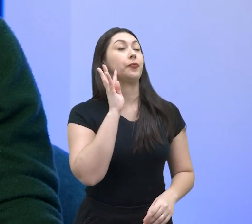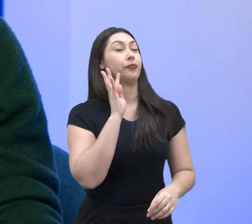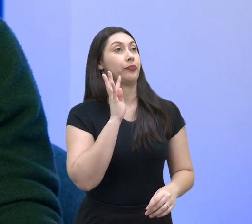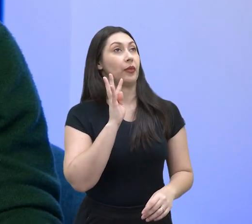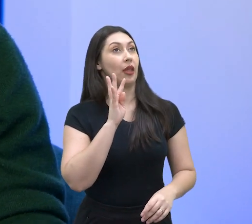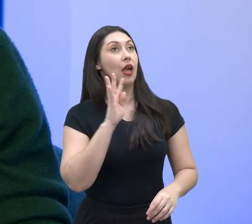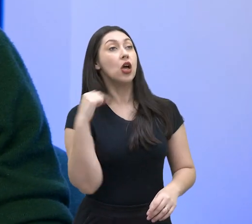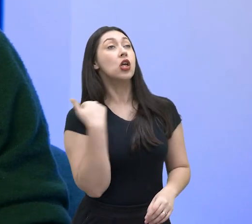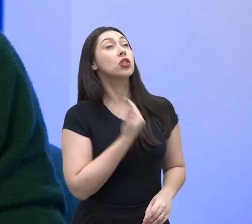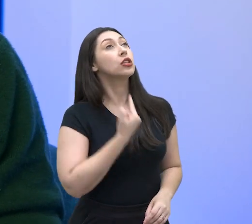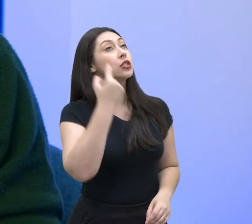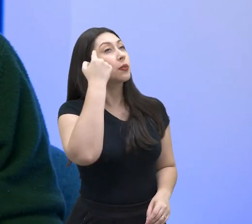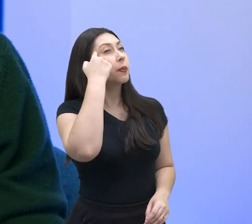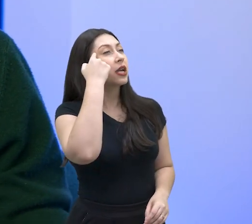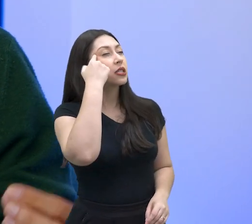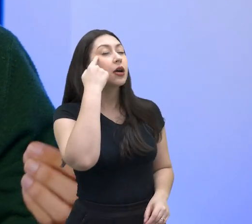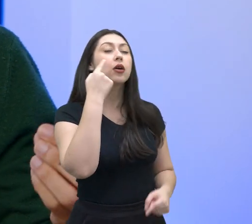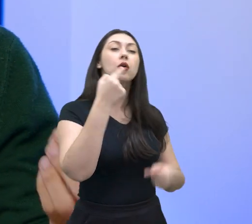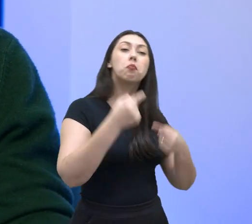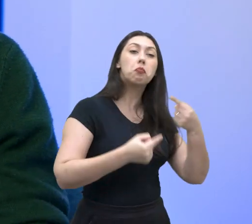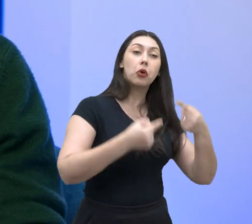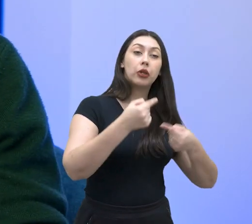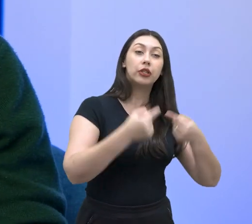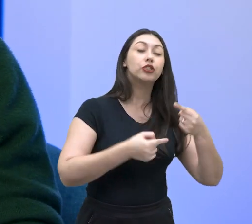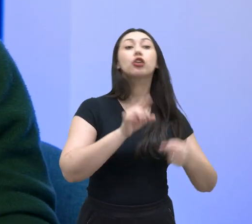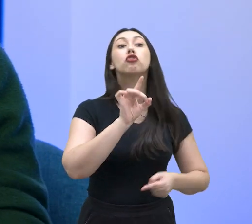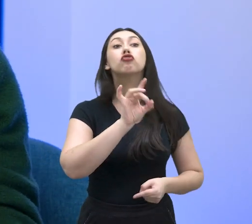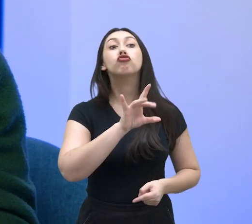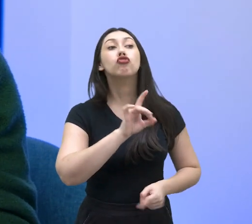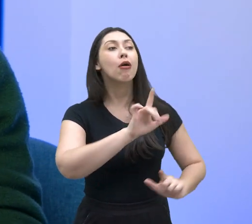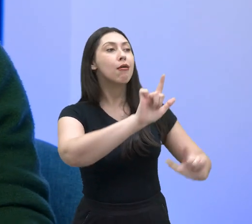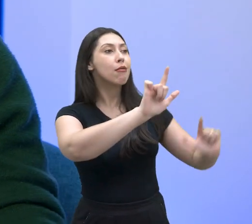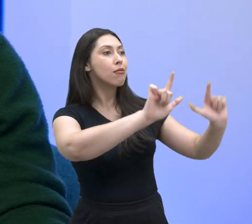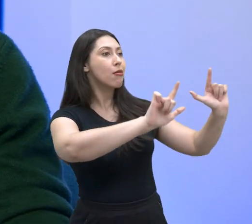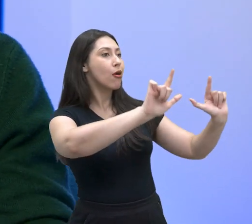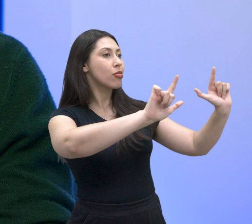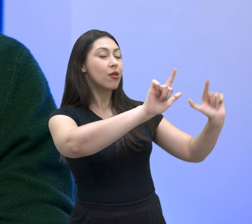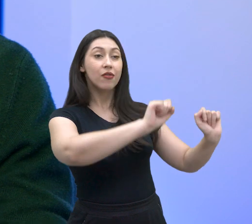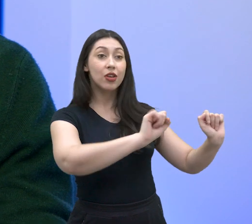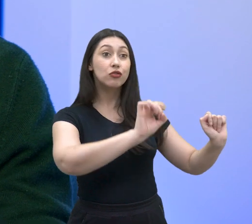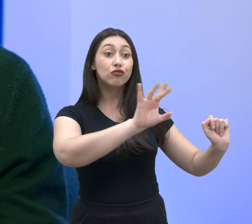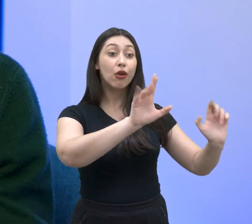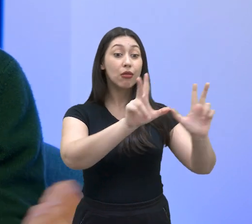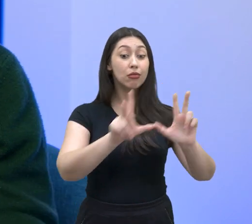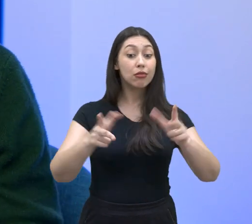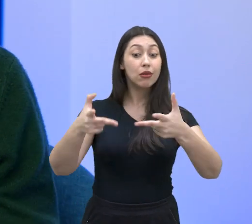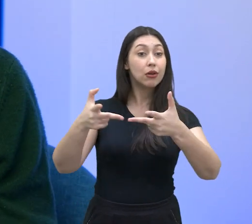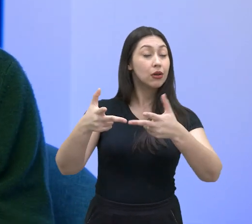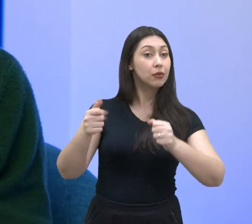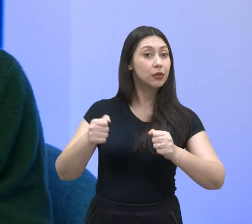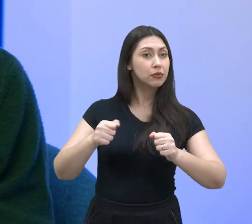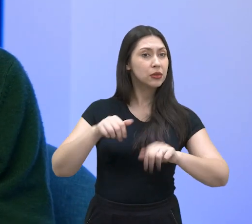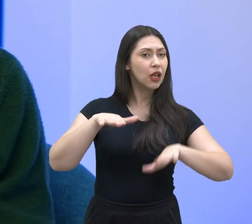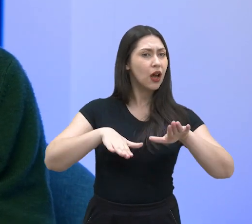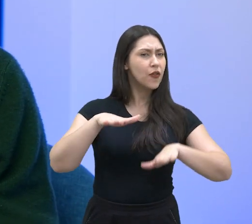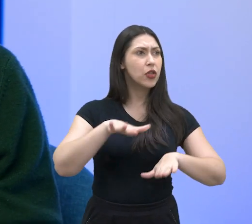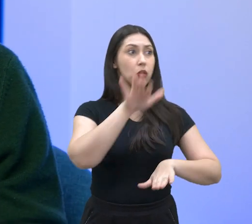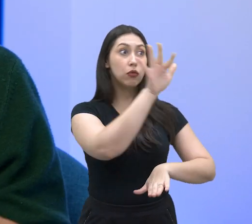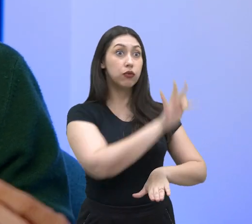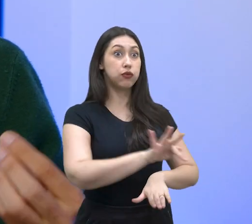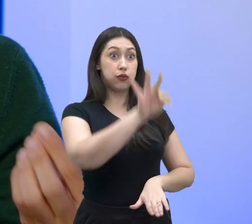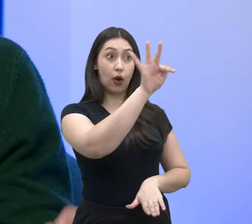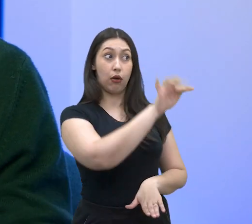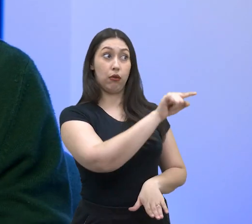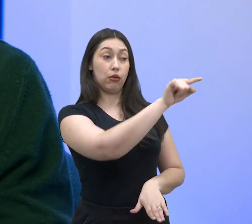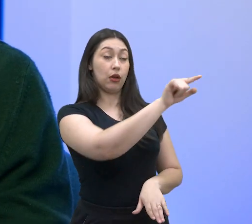apenas. Quando, na verdade, ela pode estar na mesa do bar, ela pode estar no restaurante, ela está na conversa da praça, ela está na conversa com os seus amigos. Porque